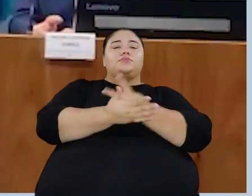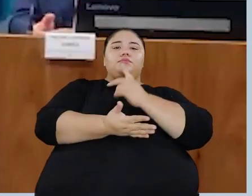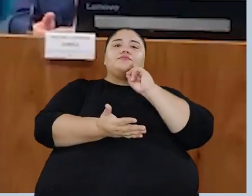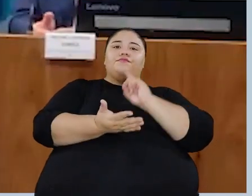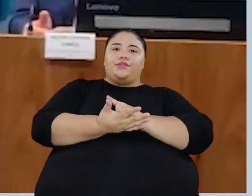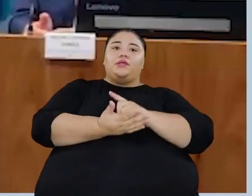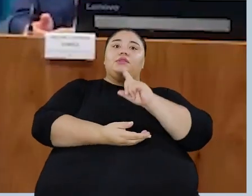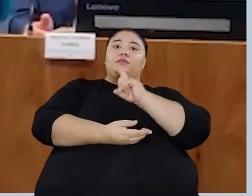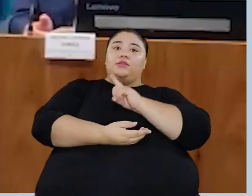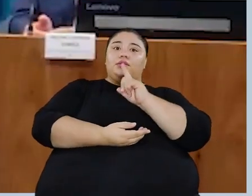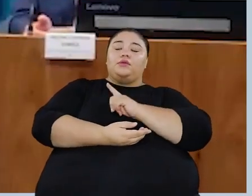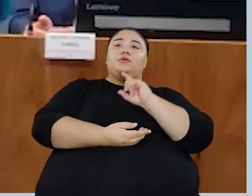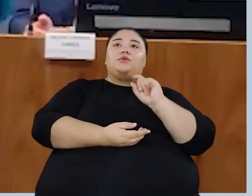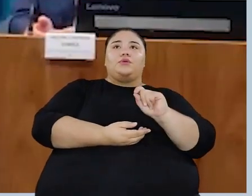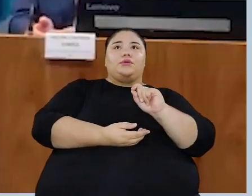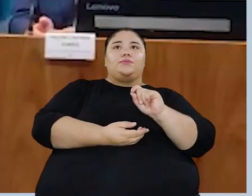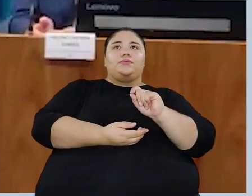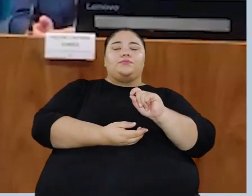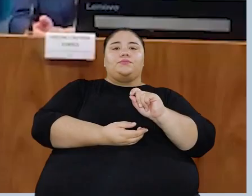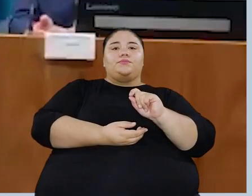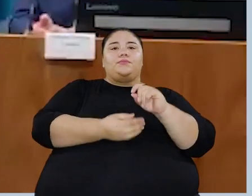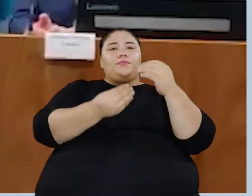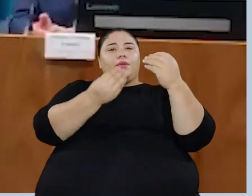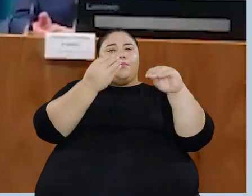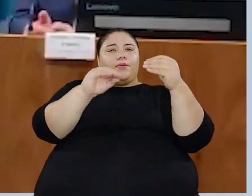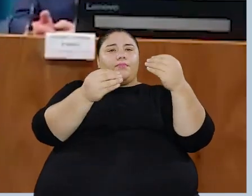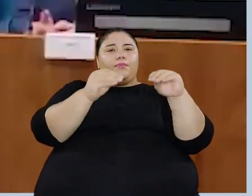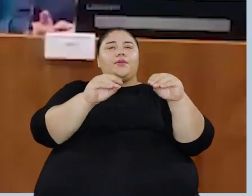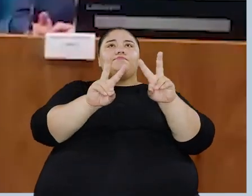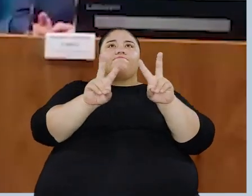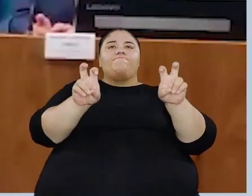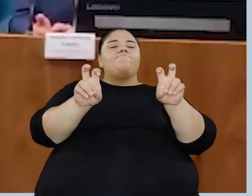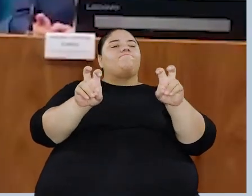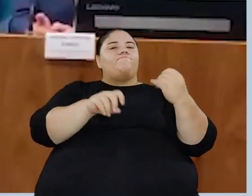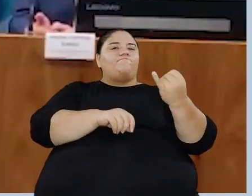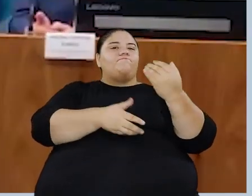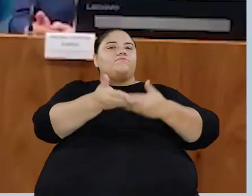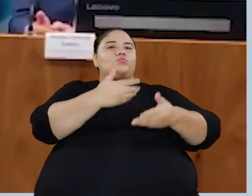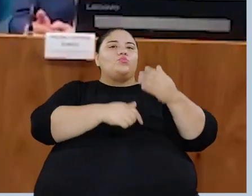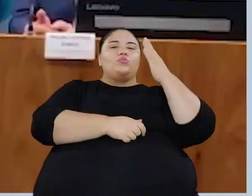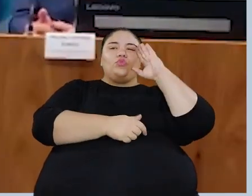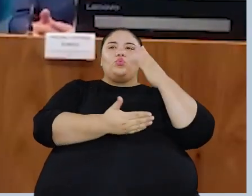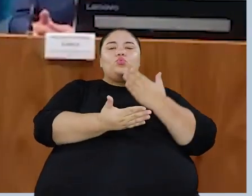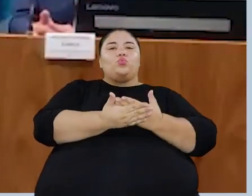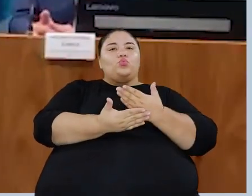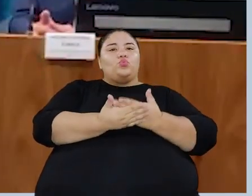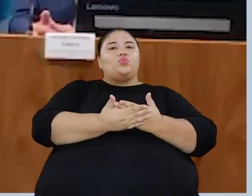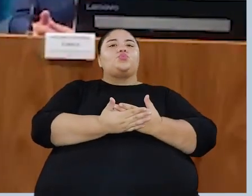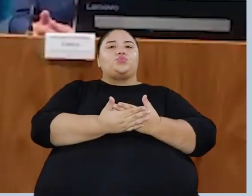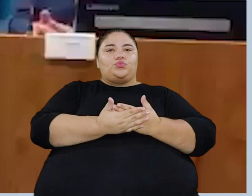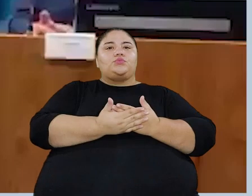que traz um material muito rico para estudo e